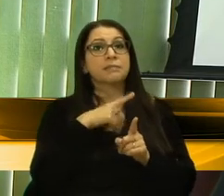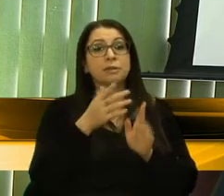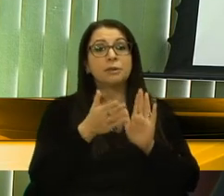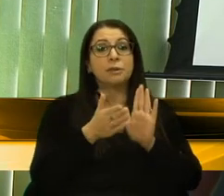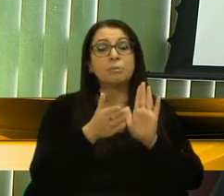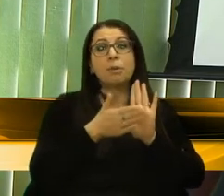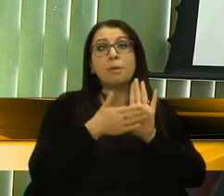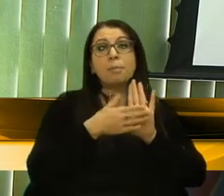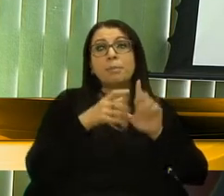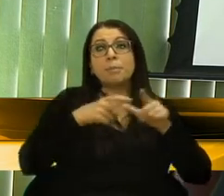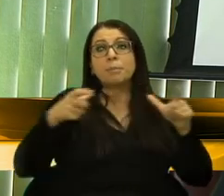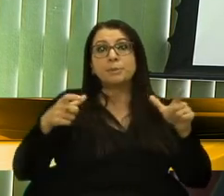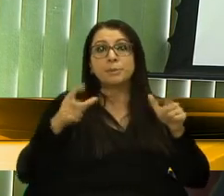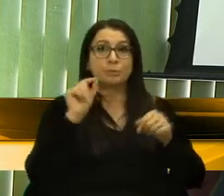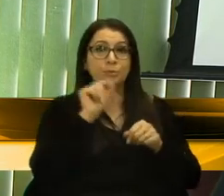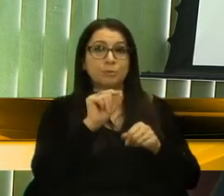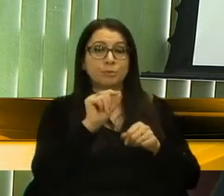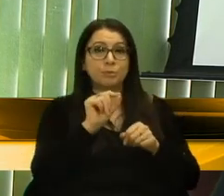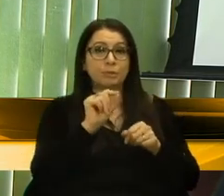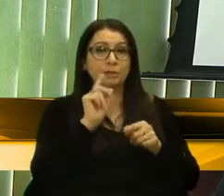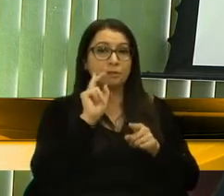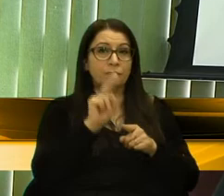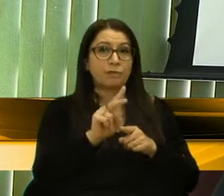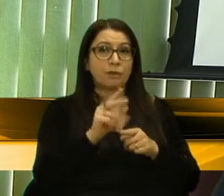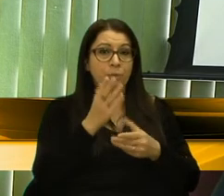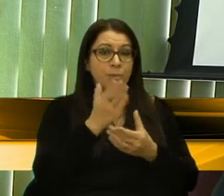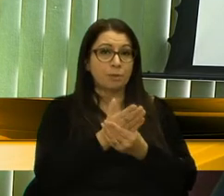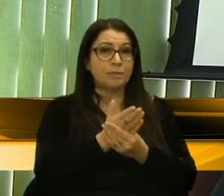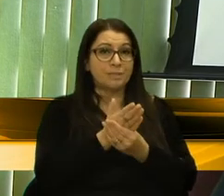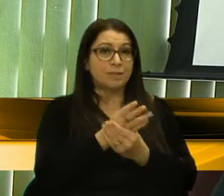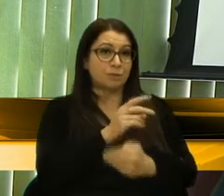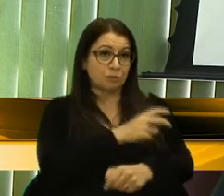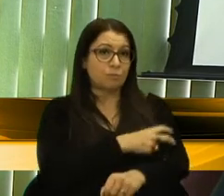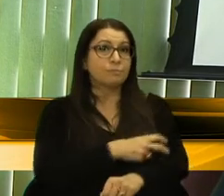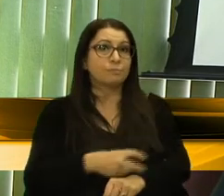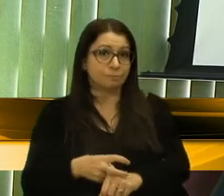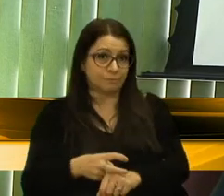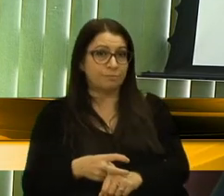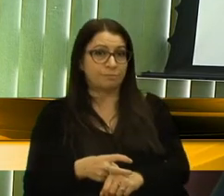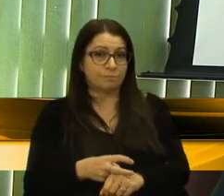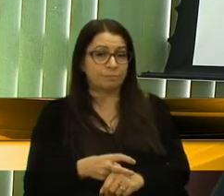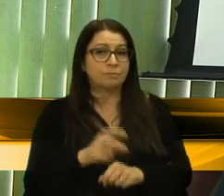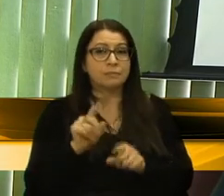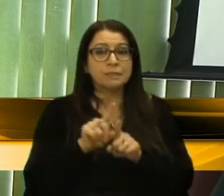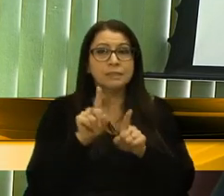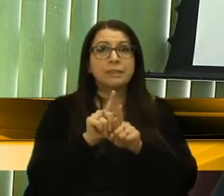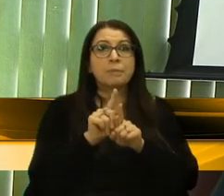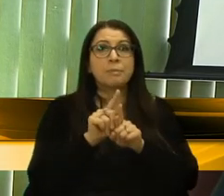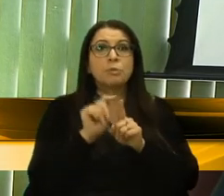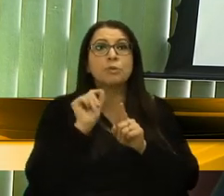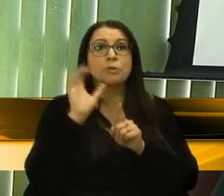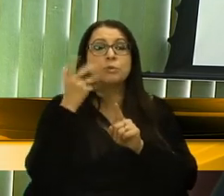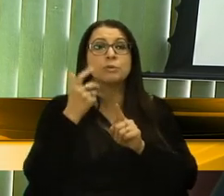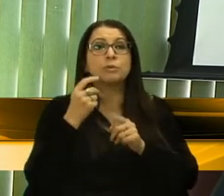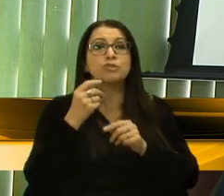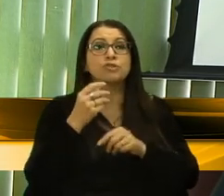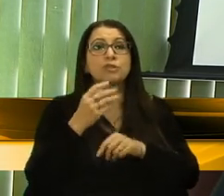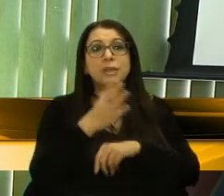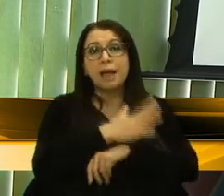proporção ao ponto de culminar com o processo de impeachment, o desfecho da